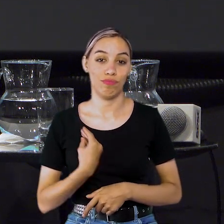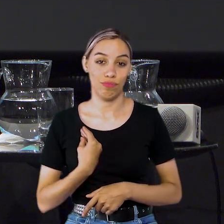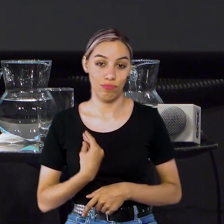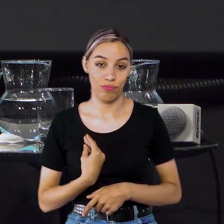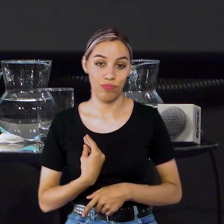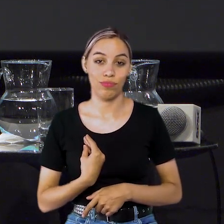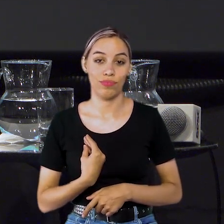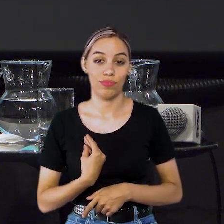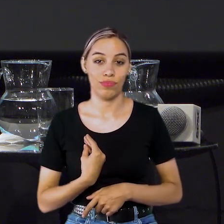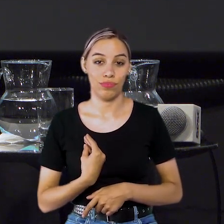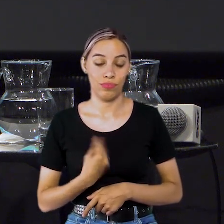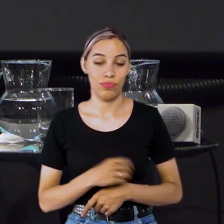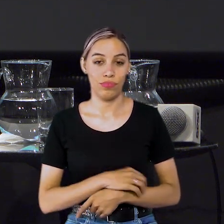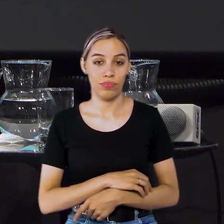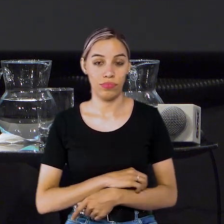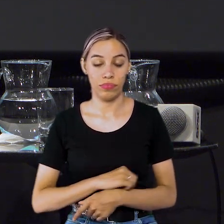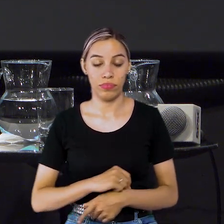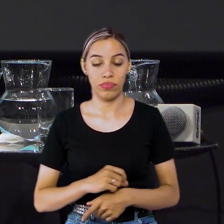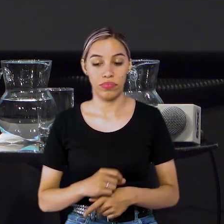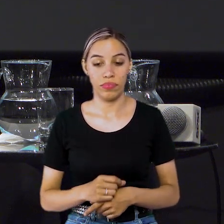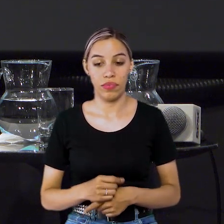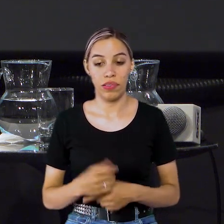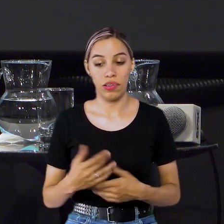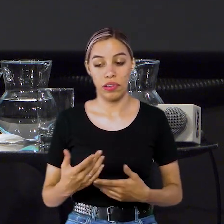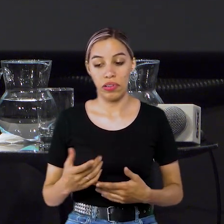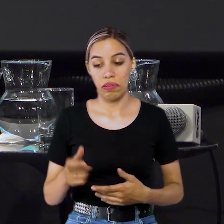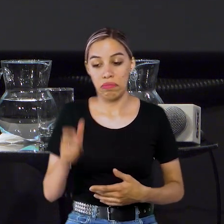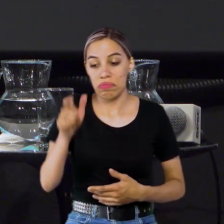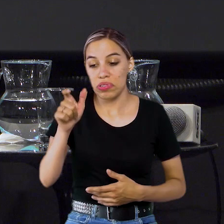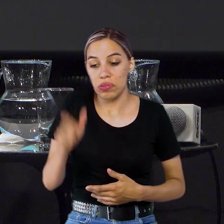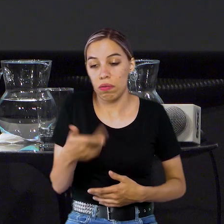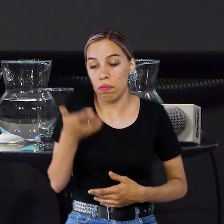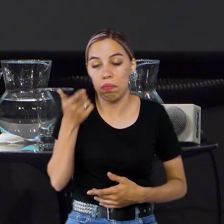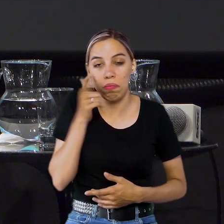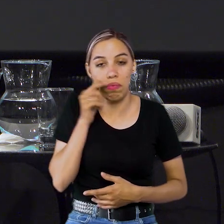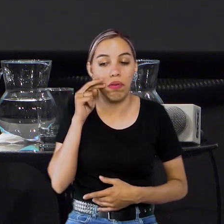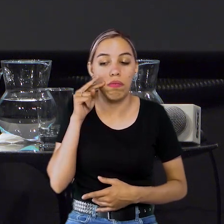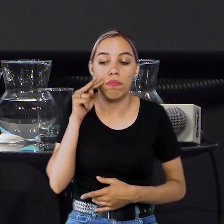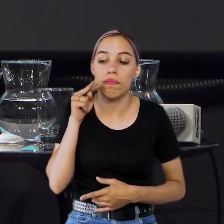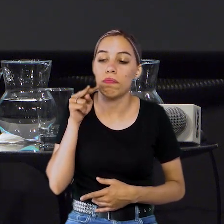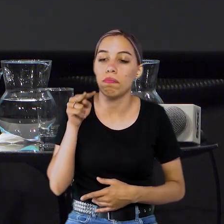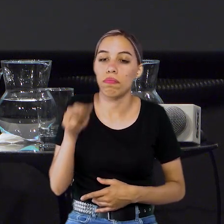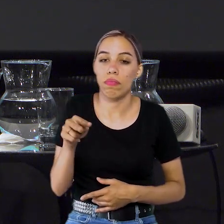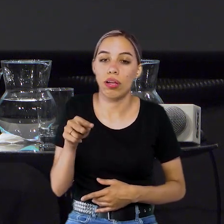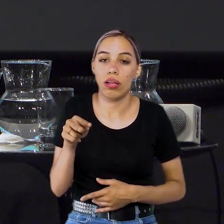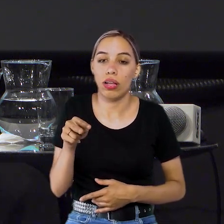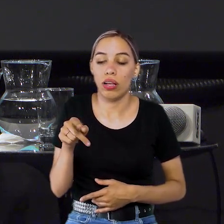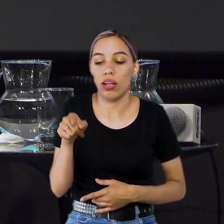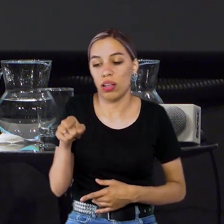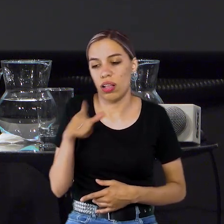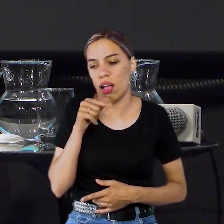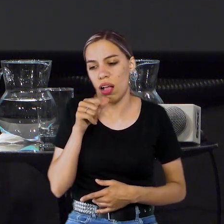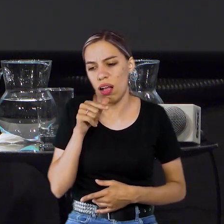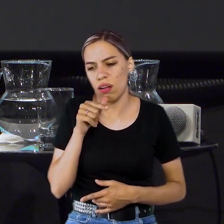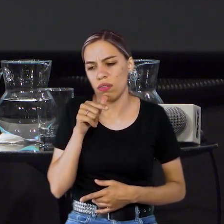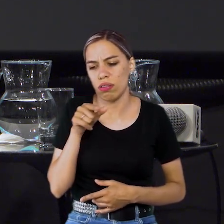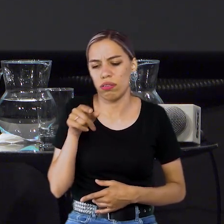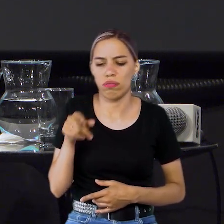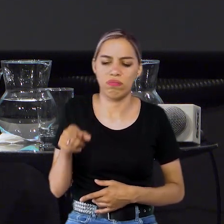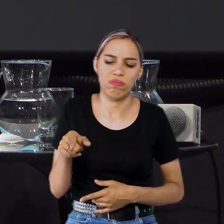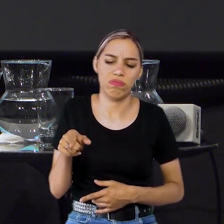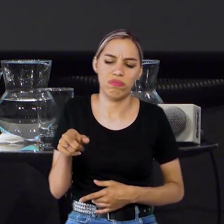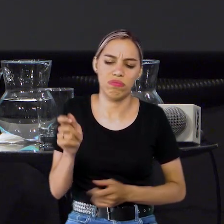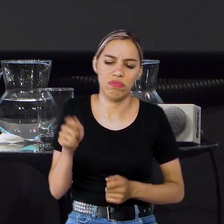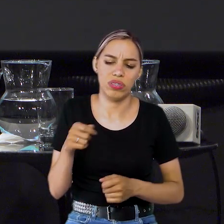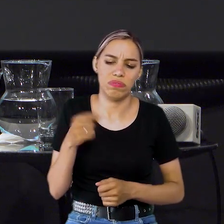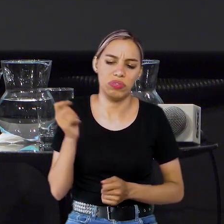E muitas vezes o Juruá ele não consegue observar isso. Ele consegue ver que aquele água vai dar o dinheiro, vai dar